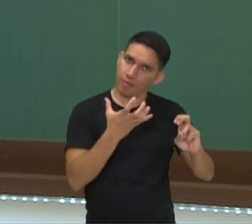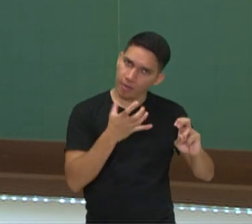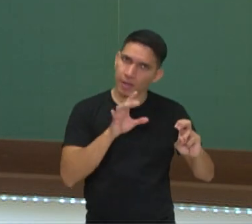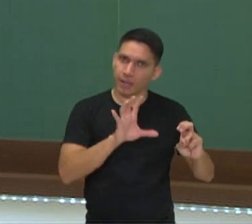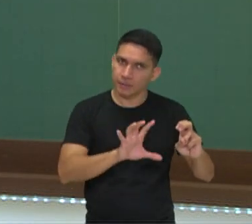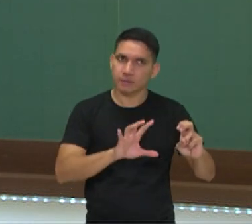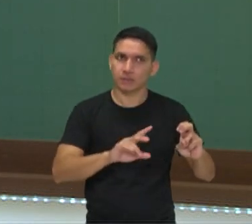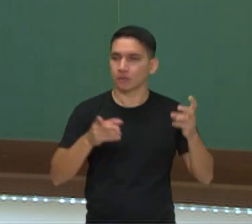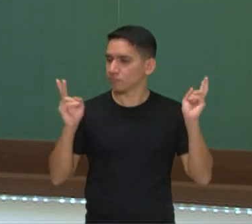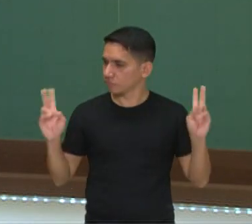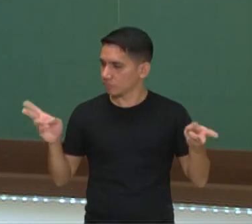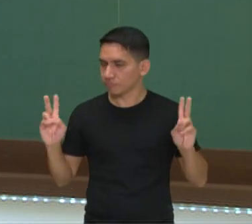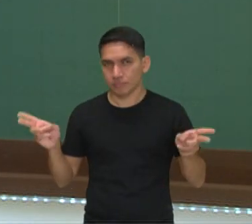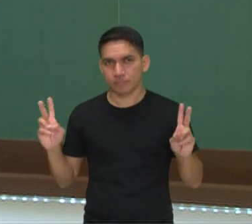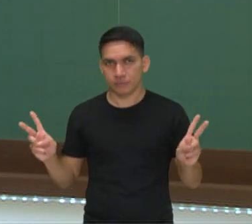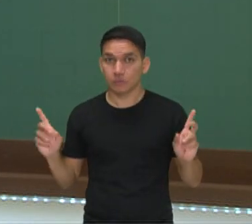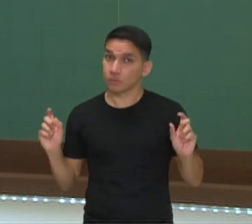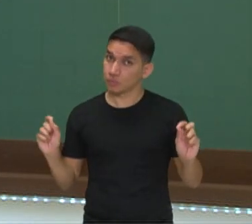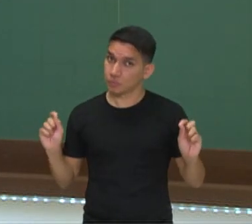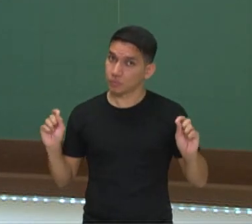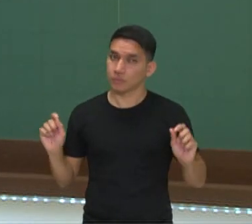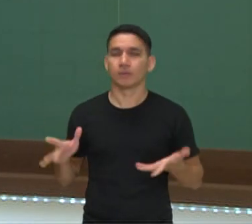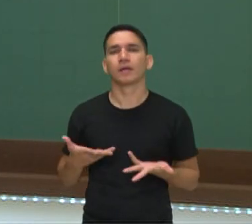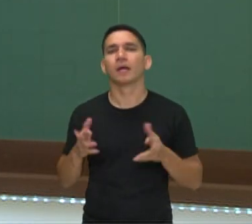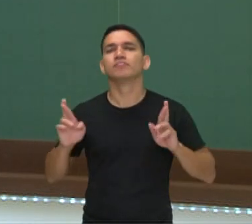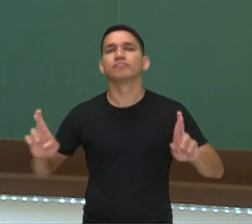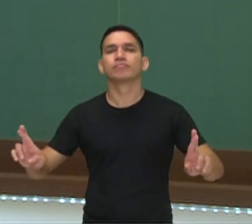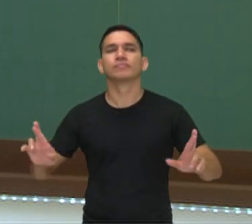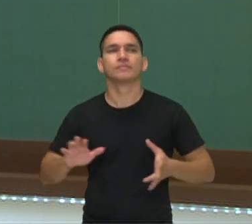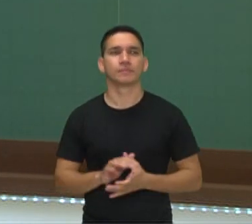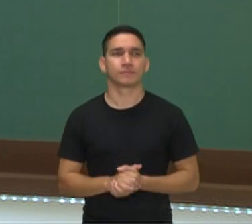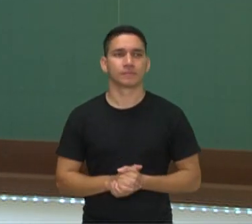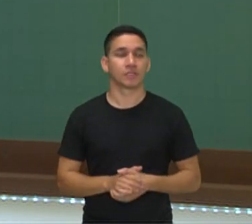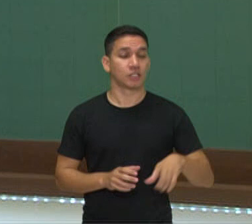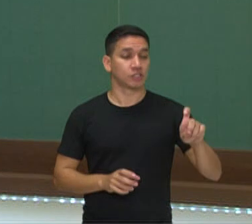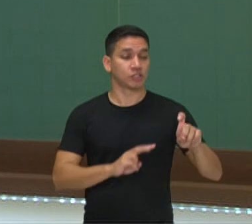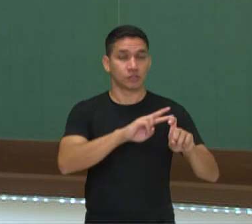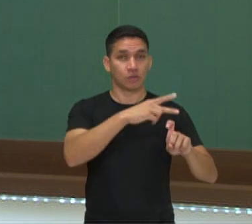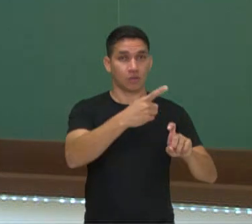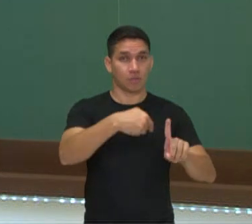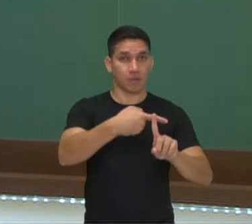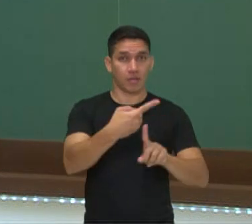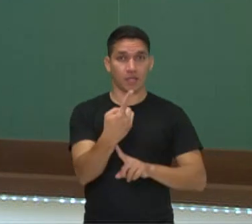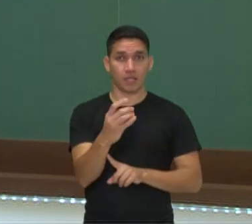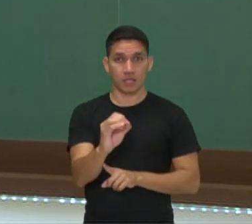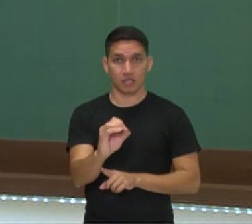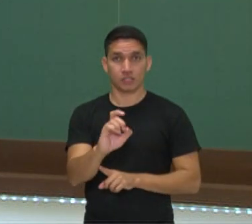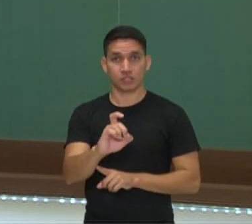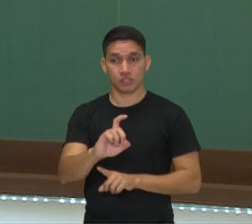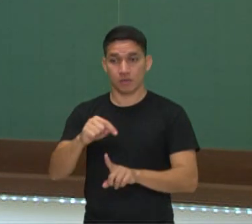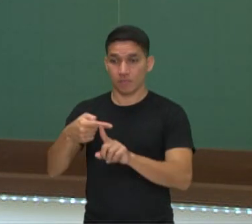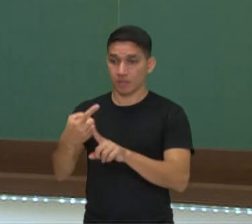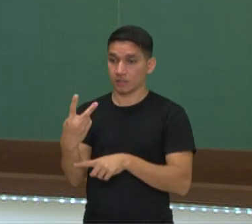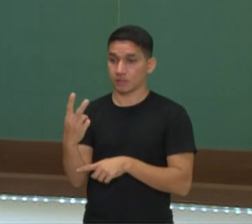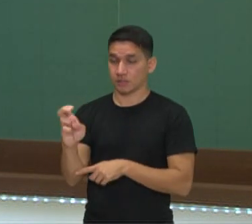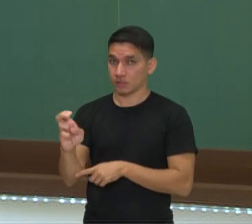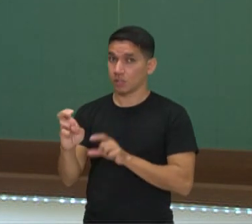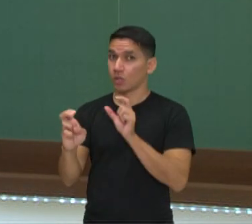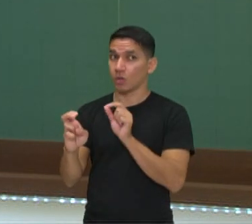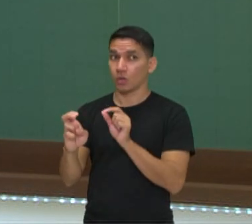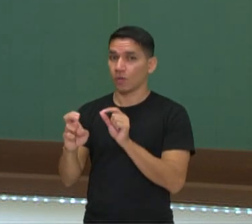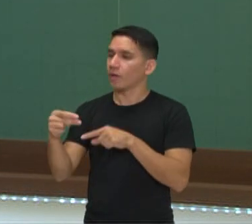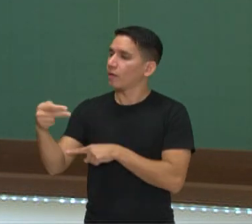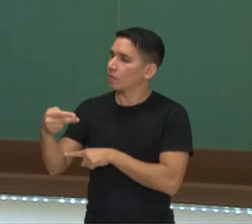os membros. O que nós temos? X ao quadrado mais 10x mais 25, que